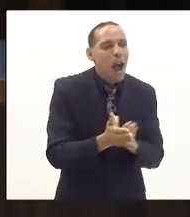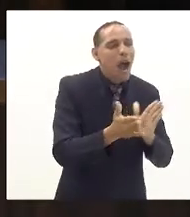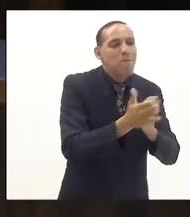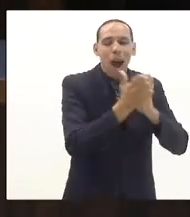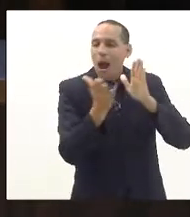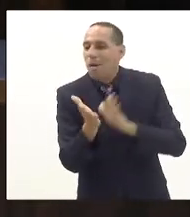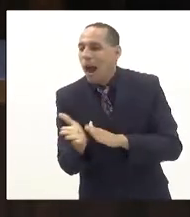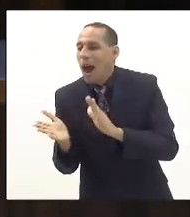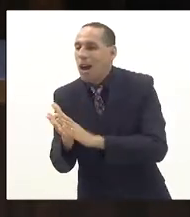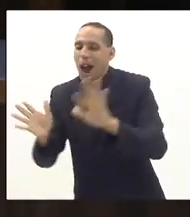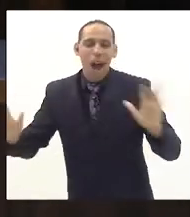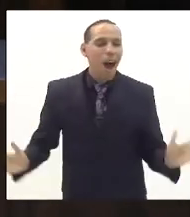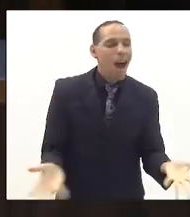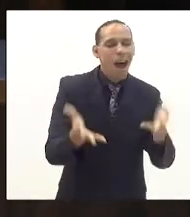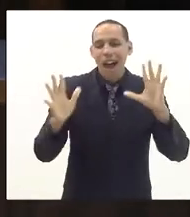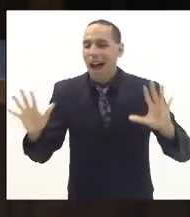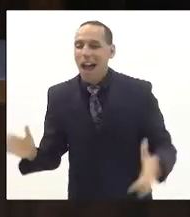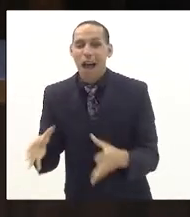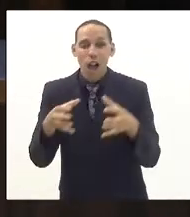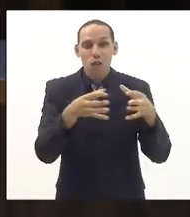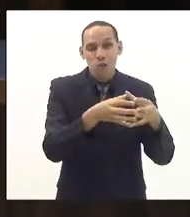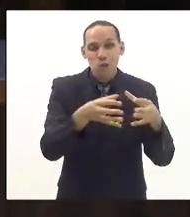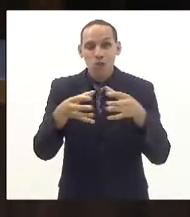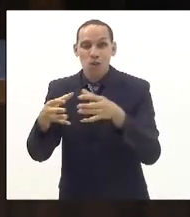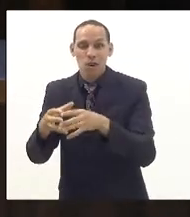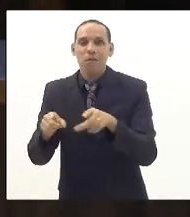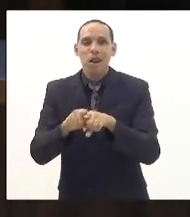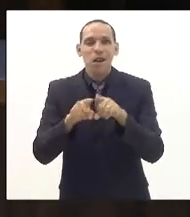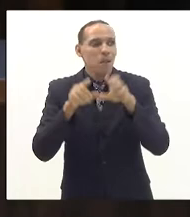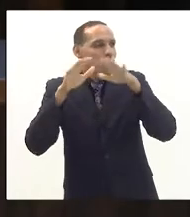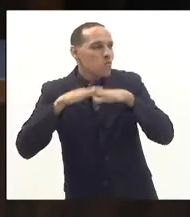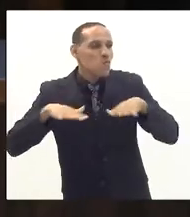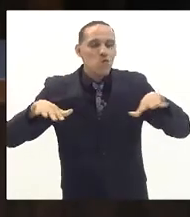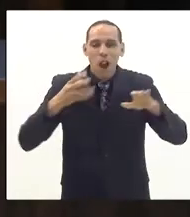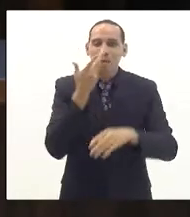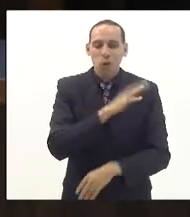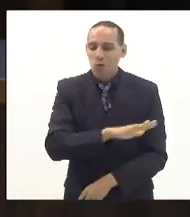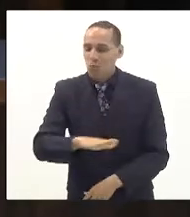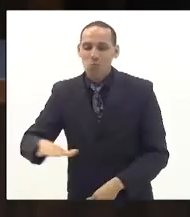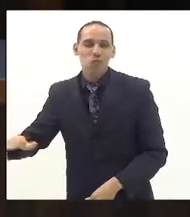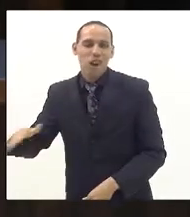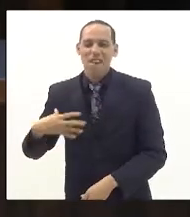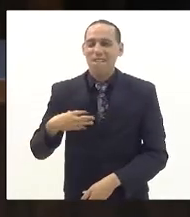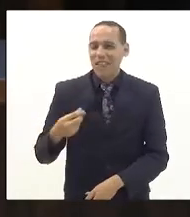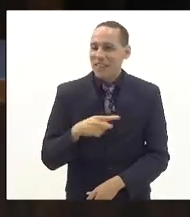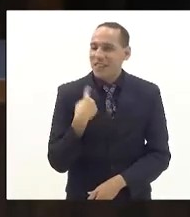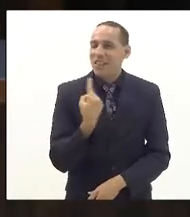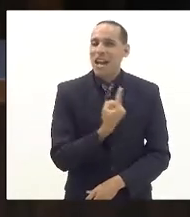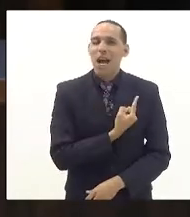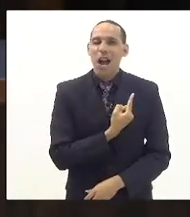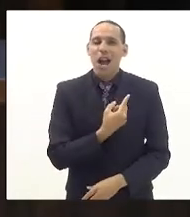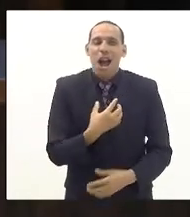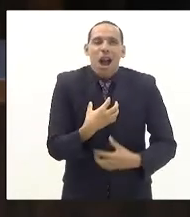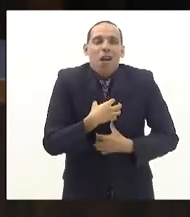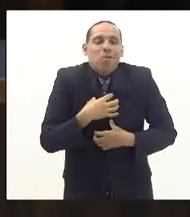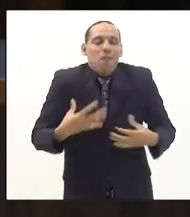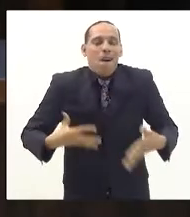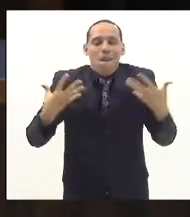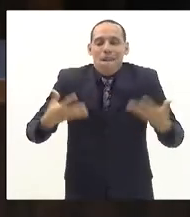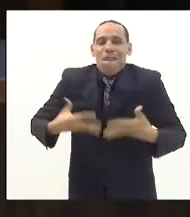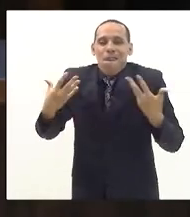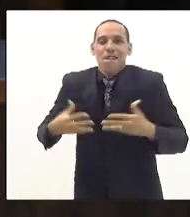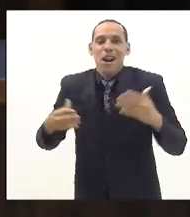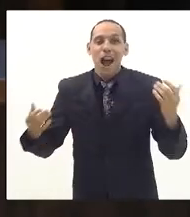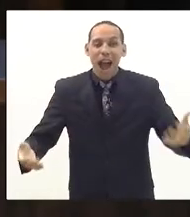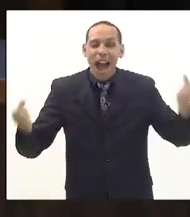e animando principalmente os nossos torcedores e as nossas crianças, nossos filhos, que se empolgam com essa grande festa